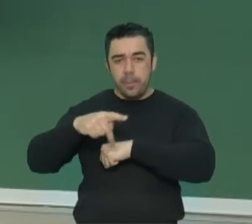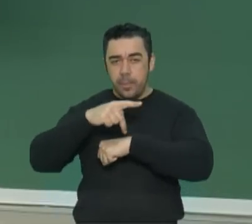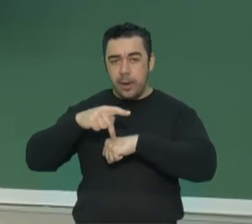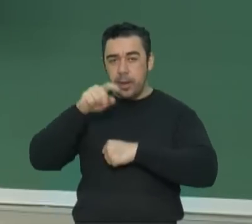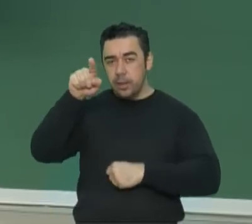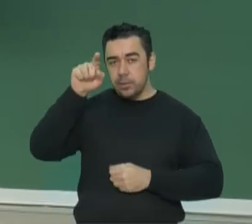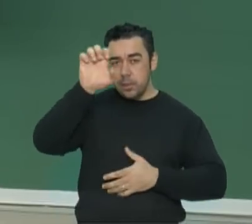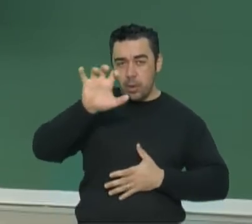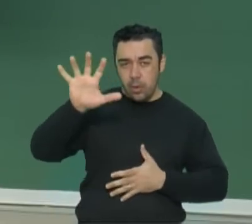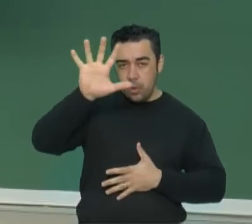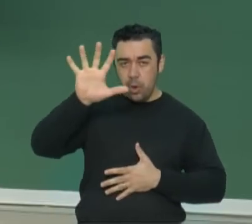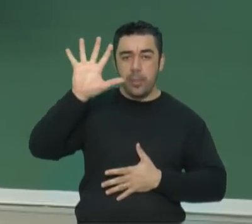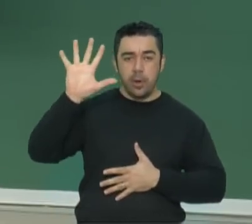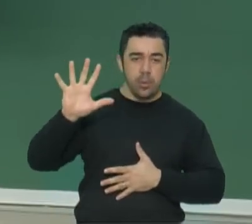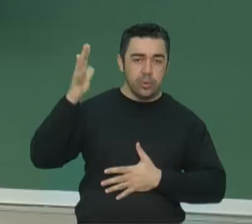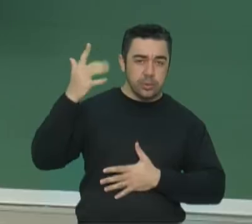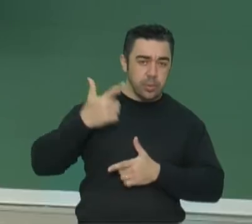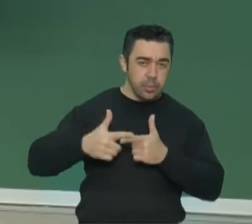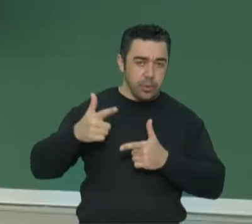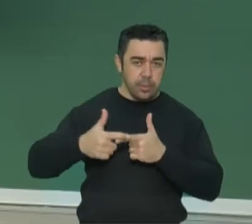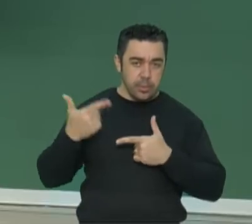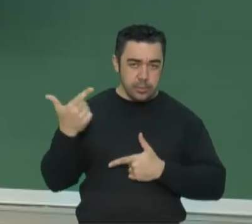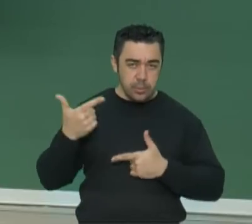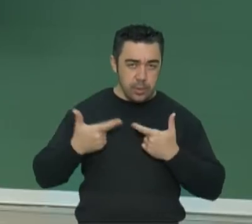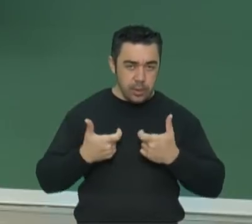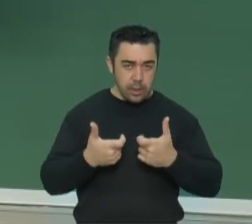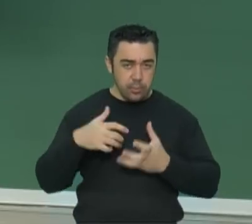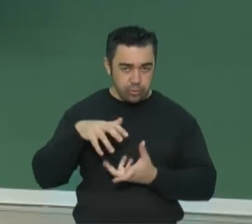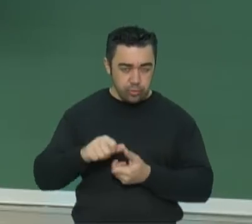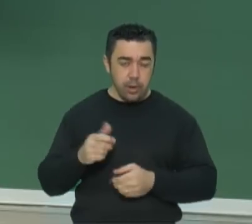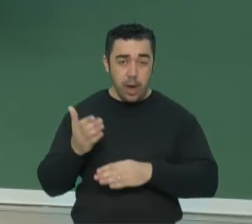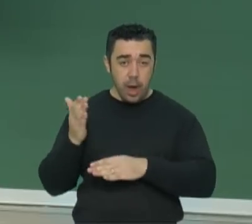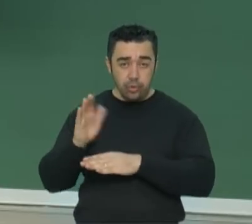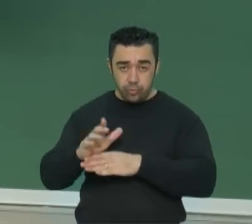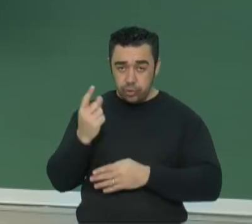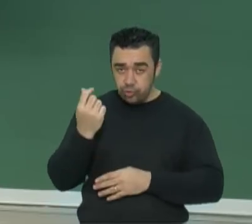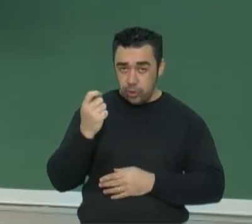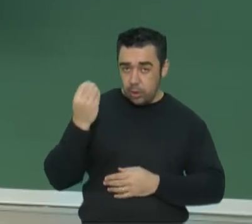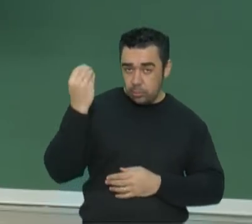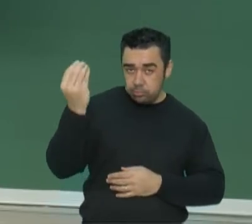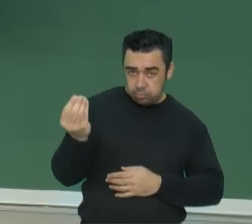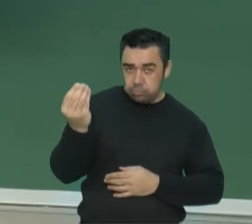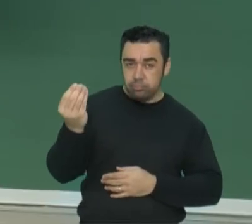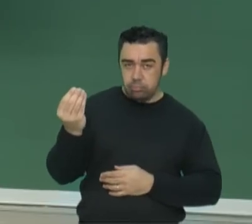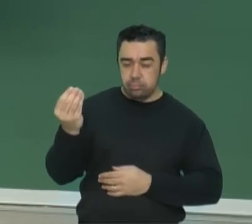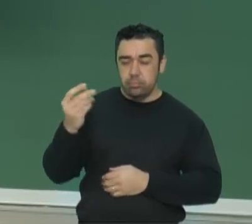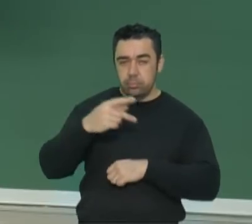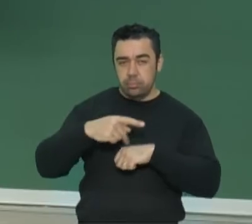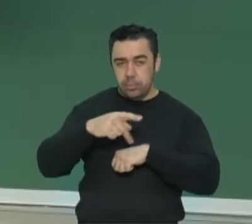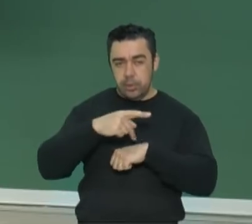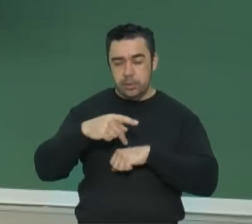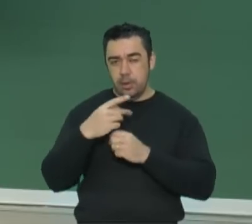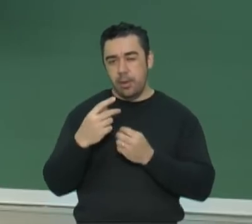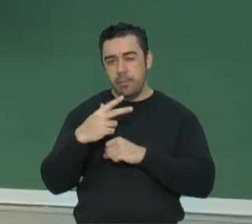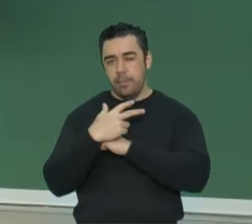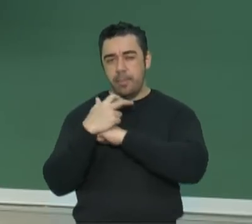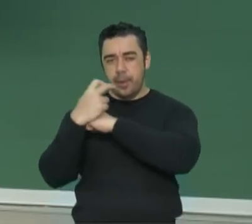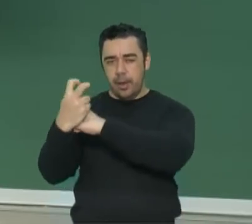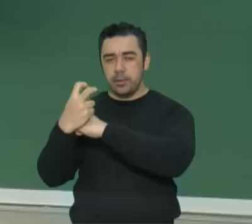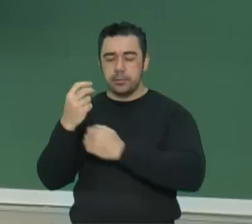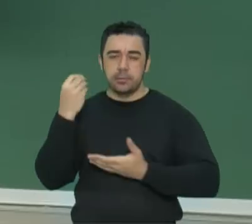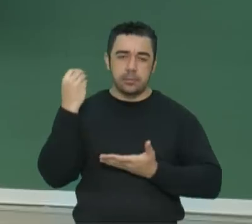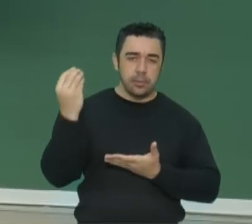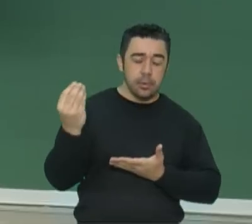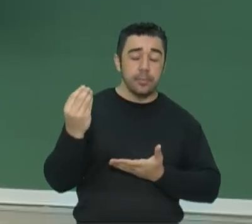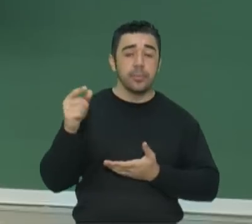Europa atingidos pela Segunda Guerra Mundial. Então, uma ajuda econômica para esses países e, claro, para que esses